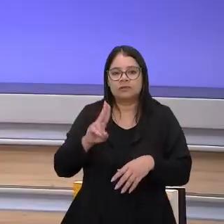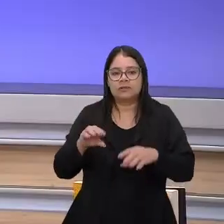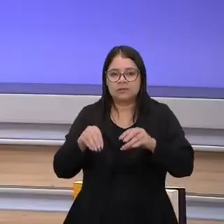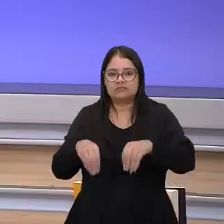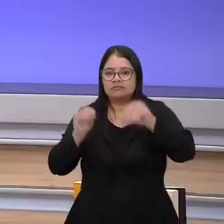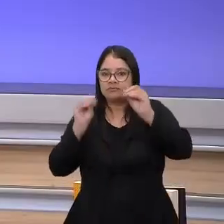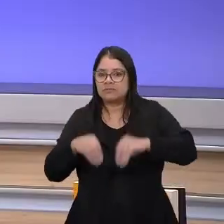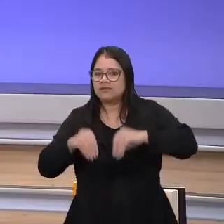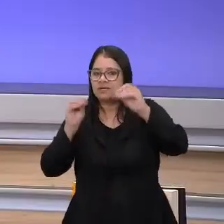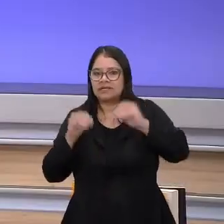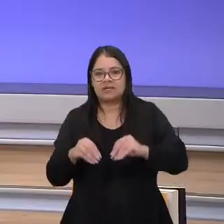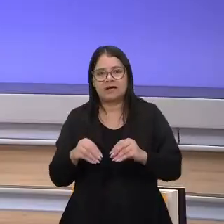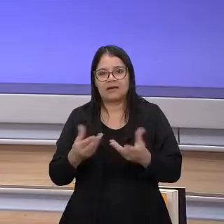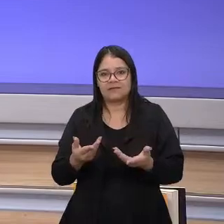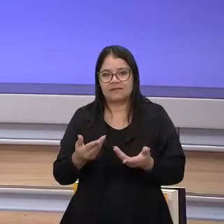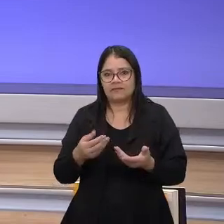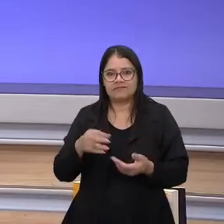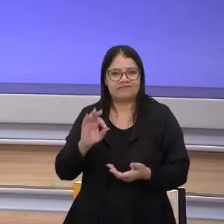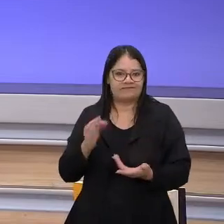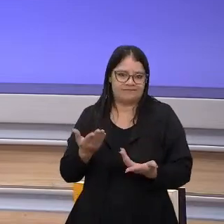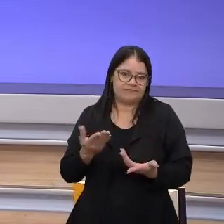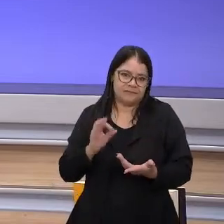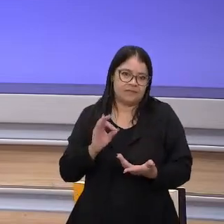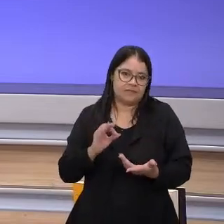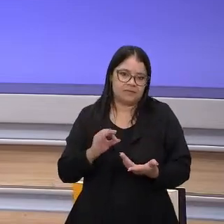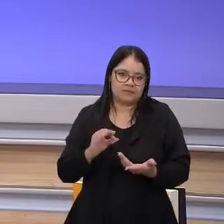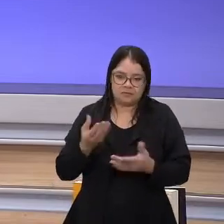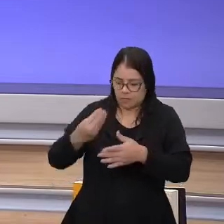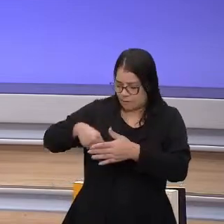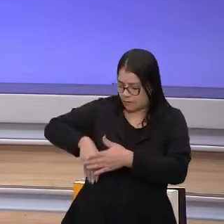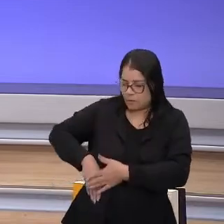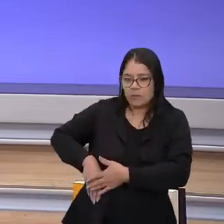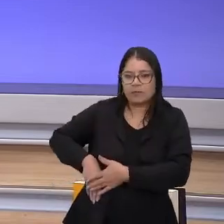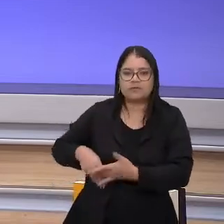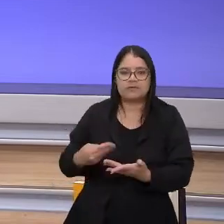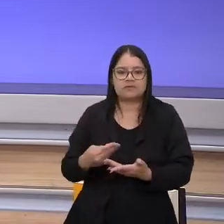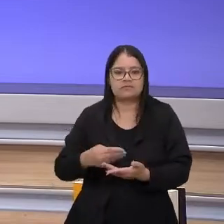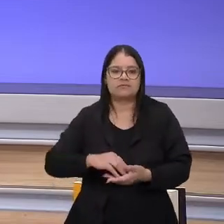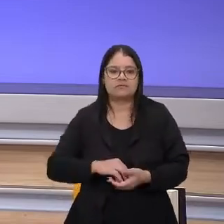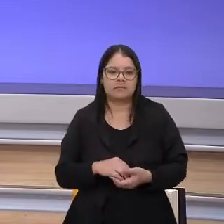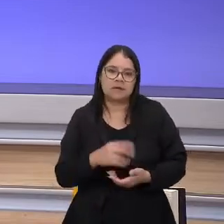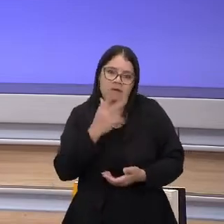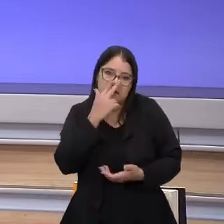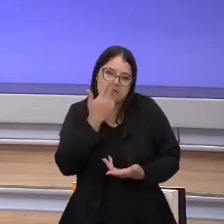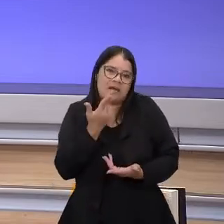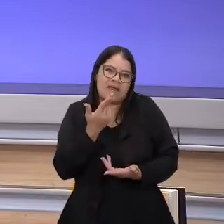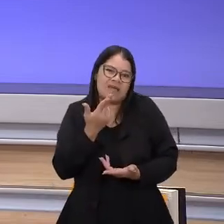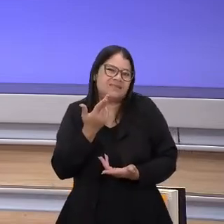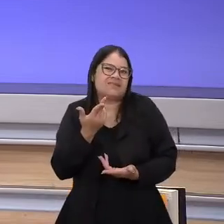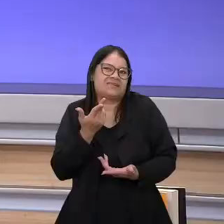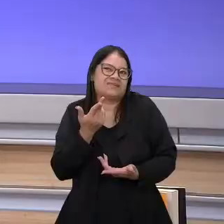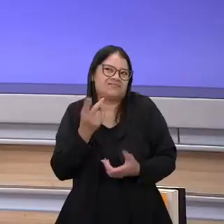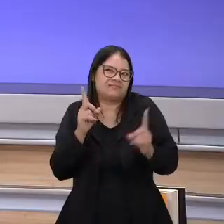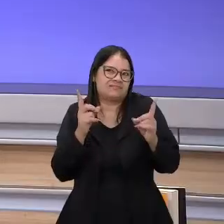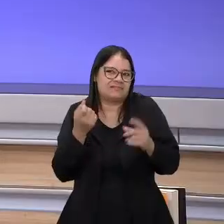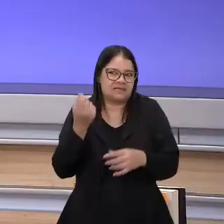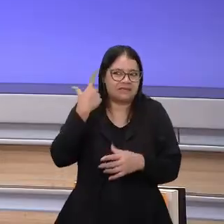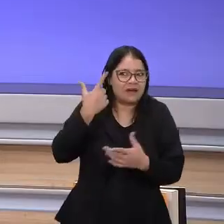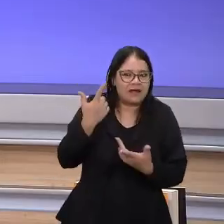que, gente, onde eu vou, eu coloco no bolso, eu levo isso no bolso. Parece bobeira? Não, mas eu não